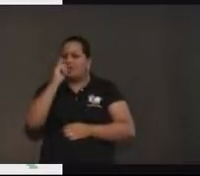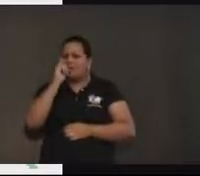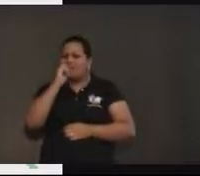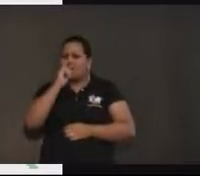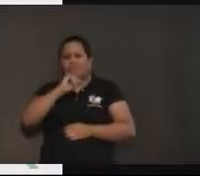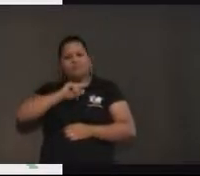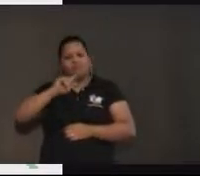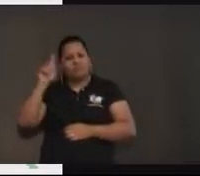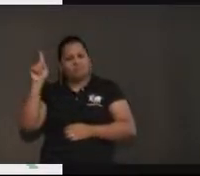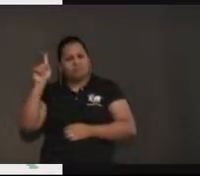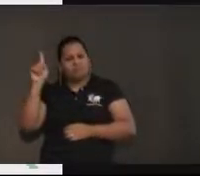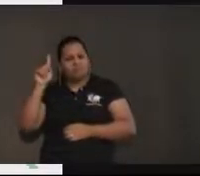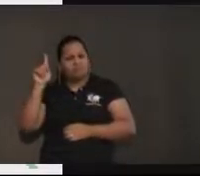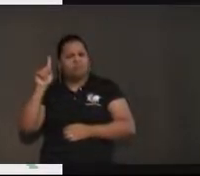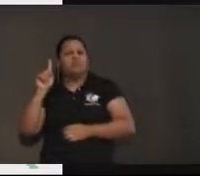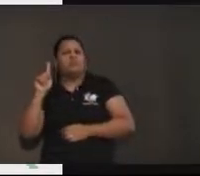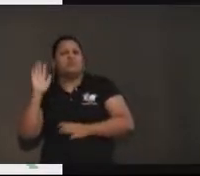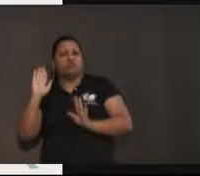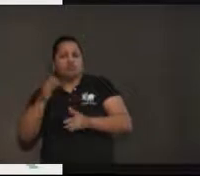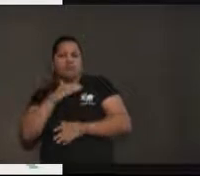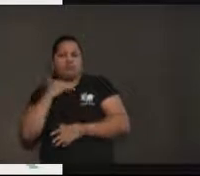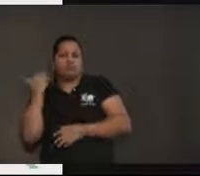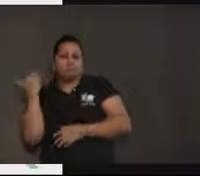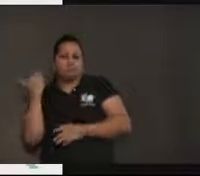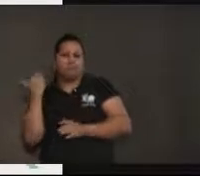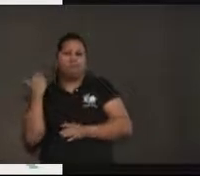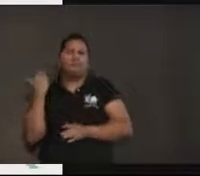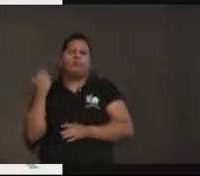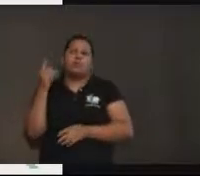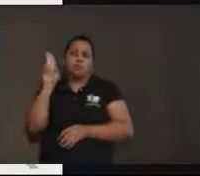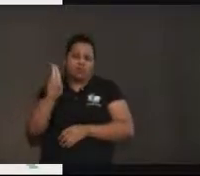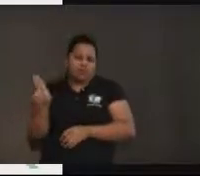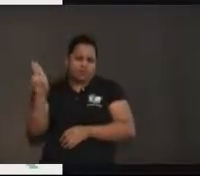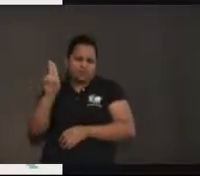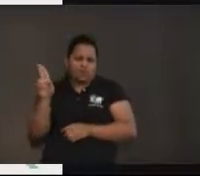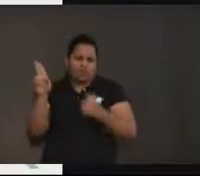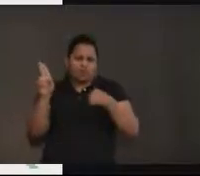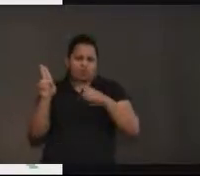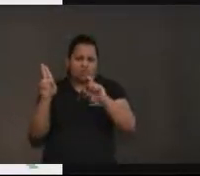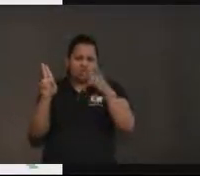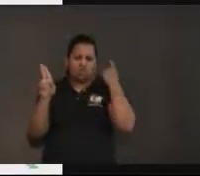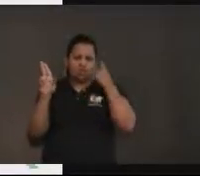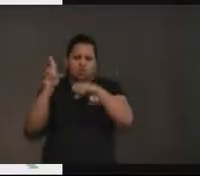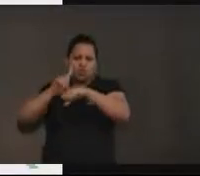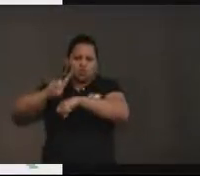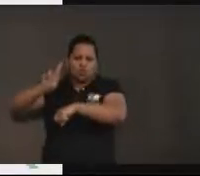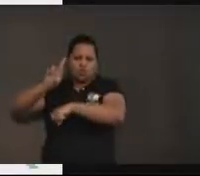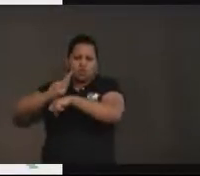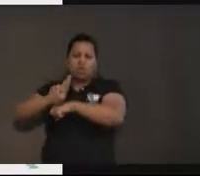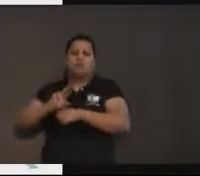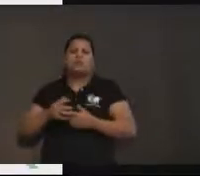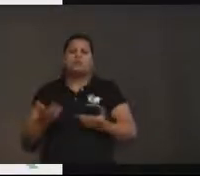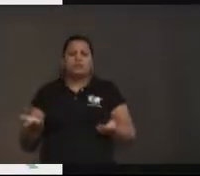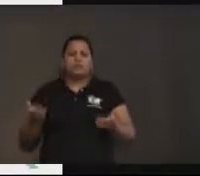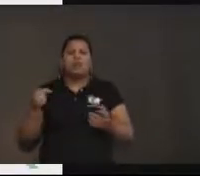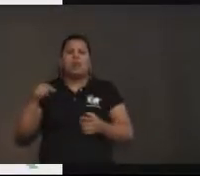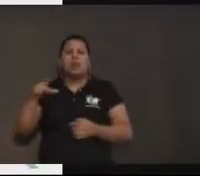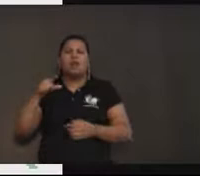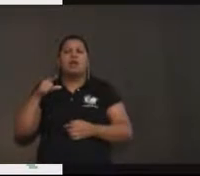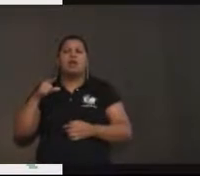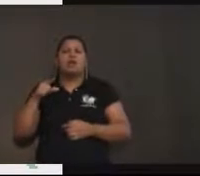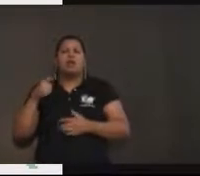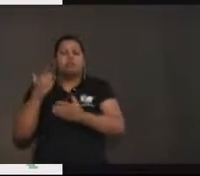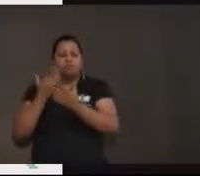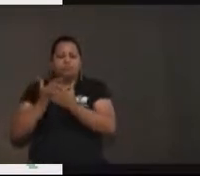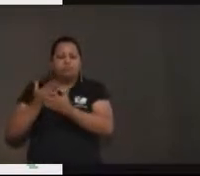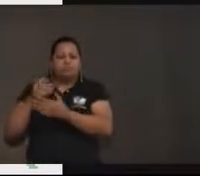Professor pô rabinovitz que é da Universidade onde eu fiz o dourado está vivo já né hum muito ativo ainda